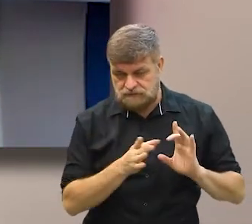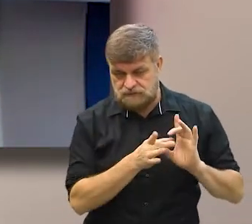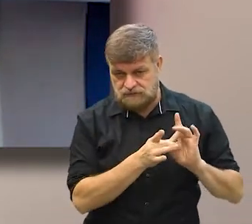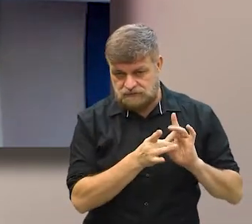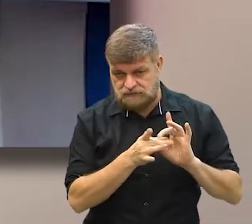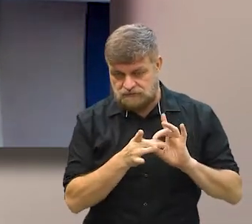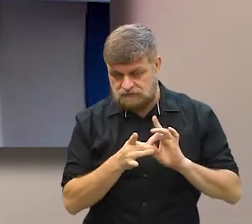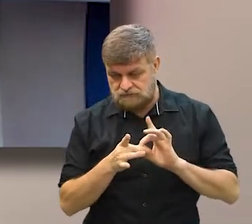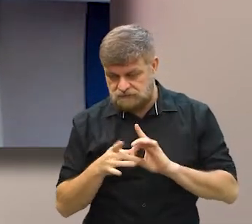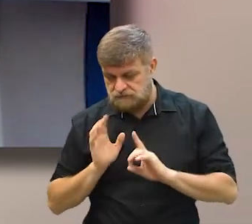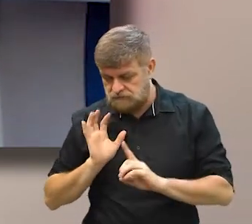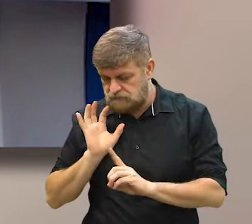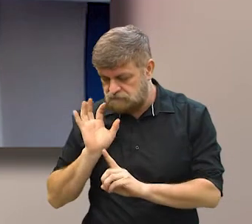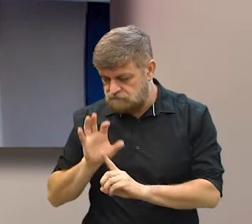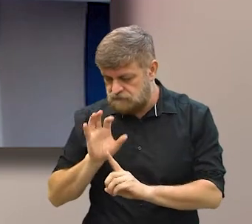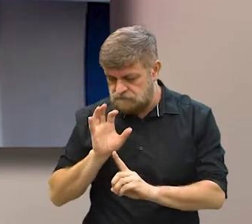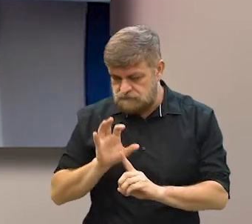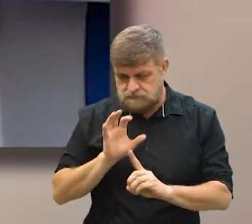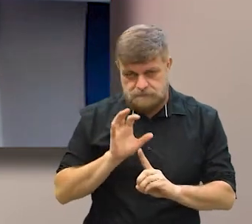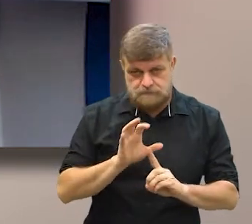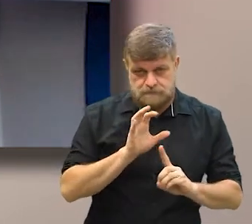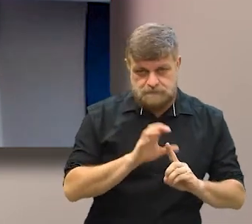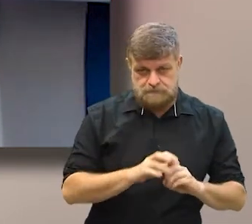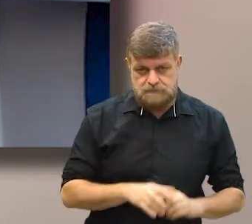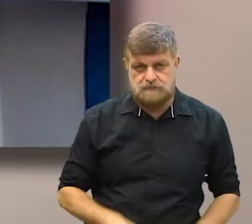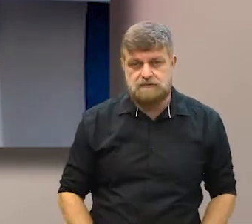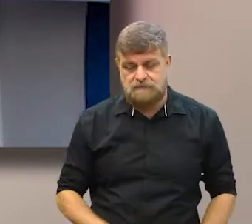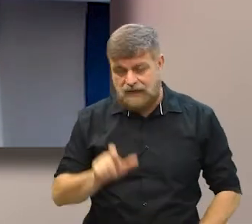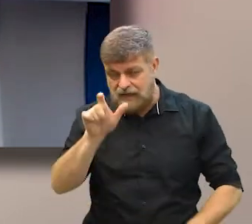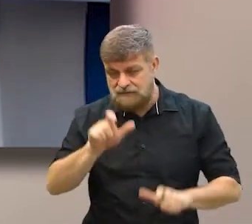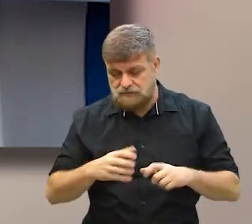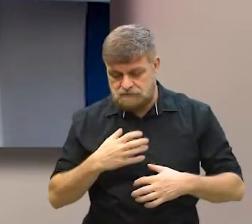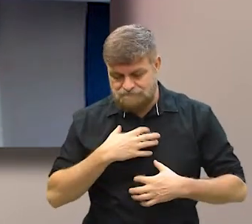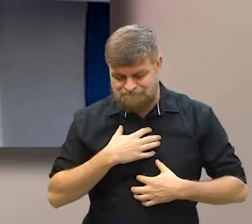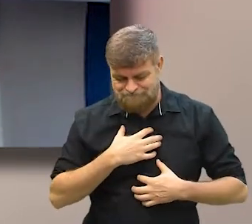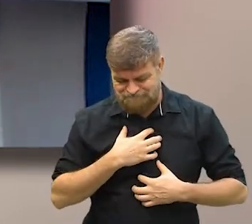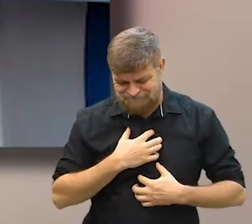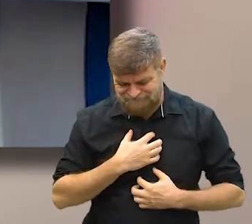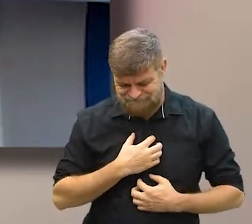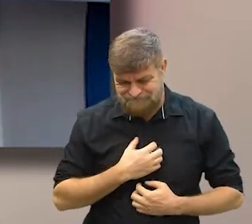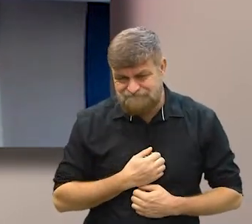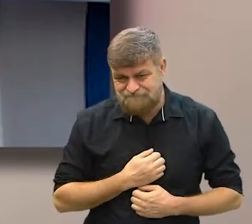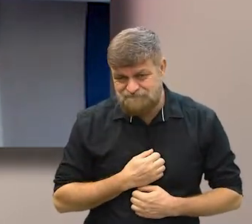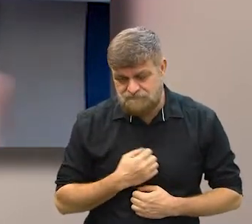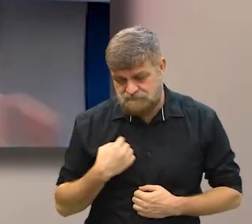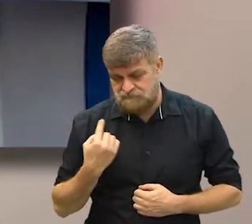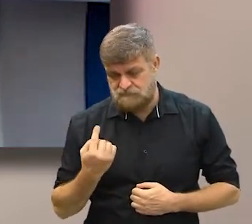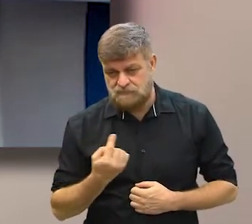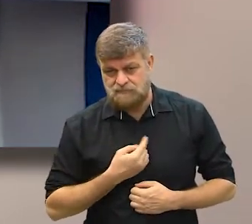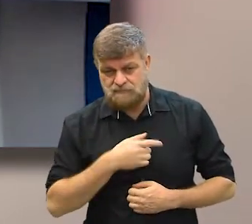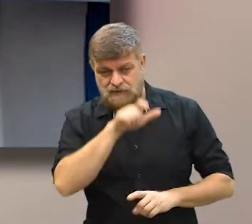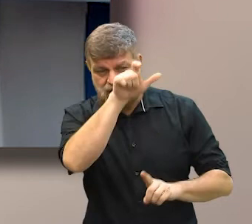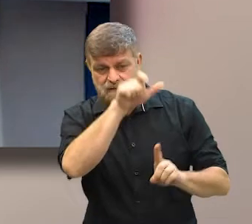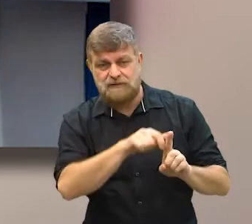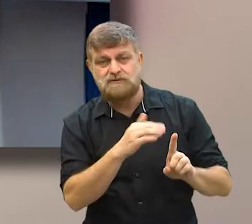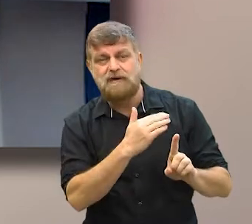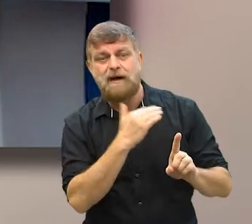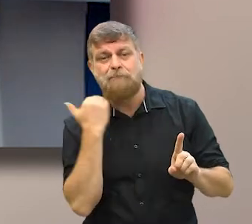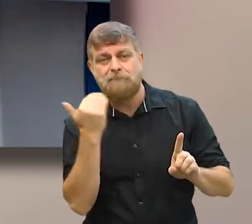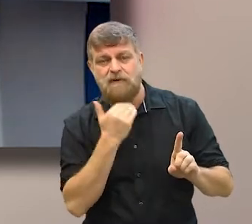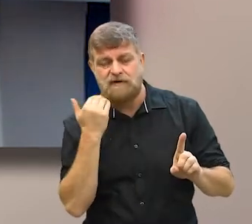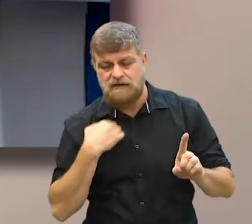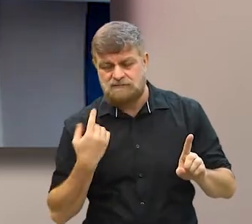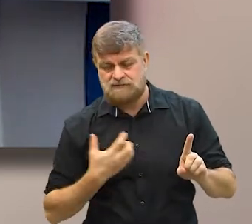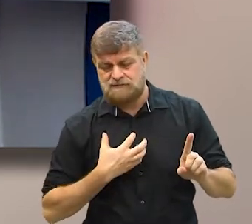contexto de tanta pressão, de esse luto coletivo que a gente acaba vivendo, não é? Porque quem não perdeu alguém na